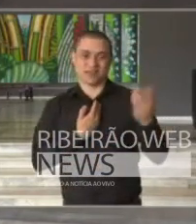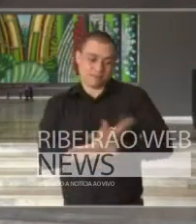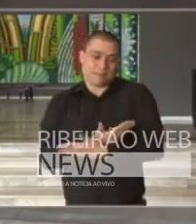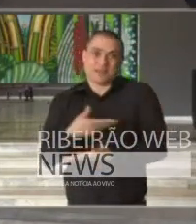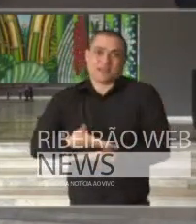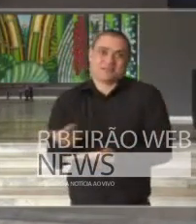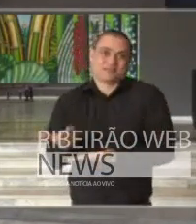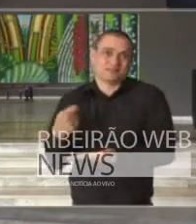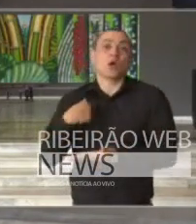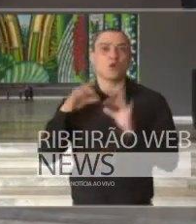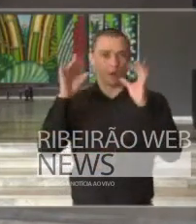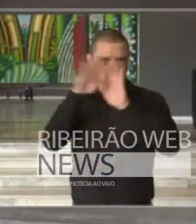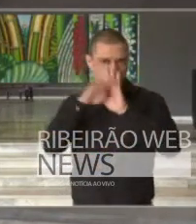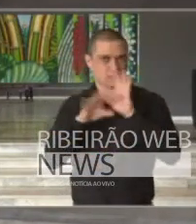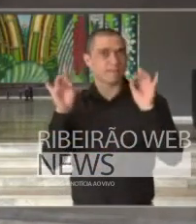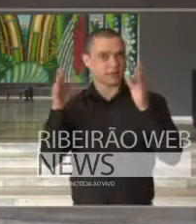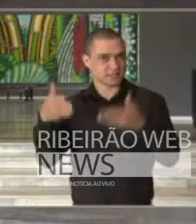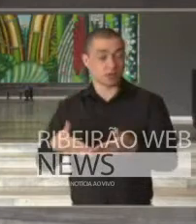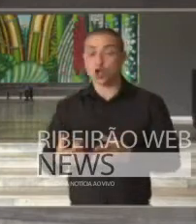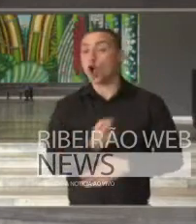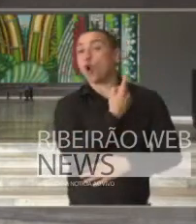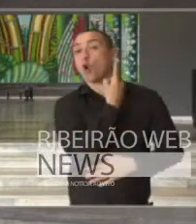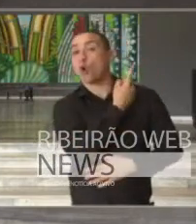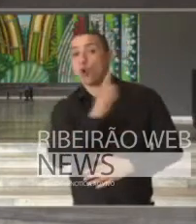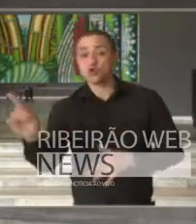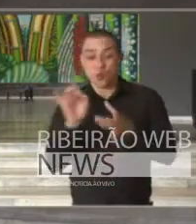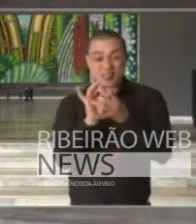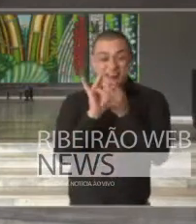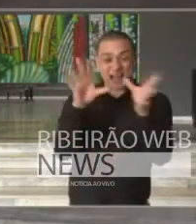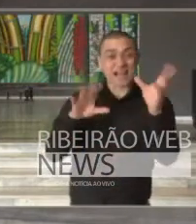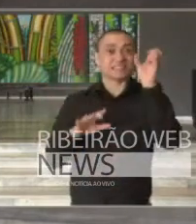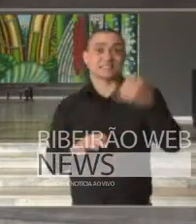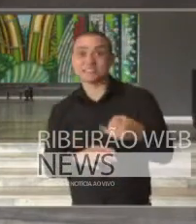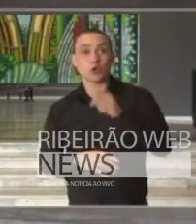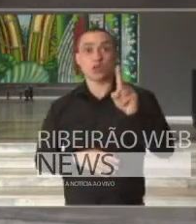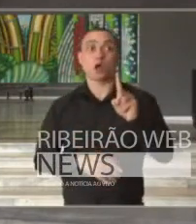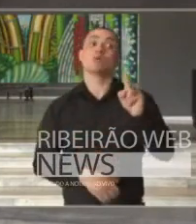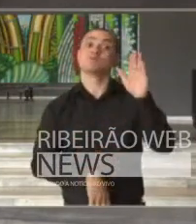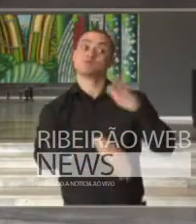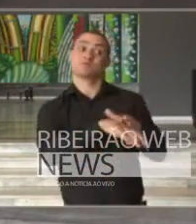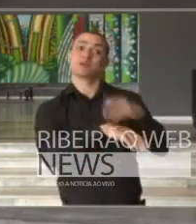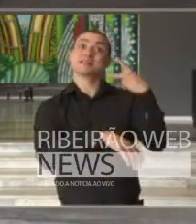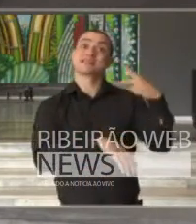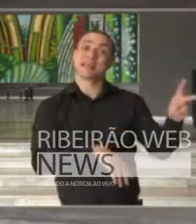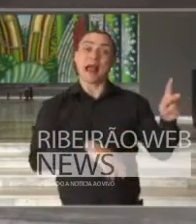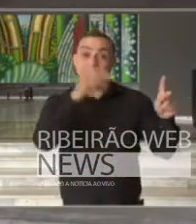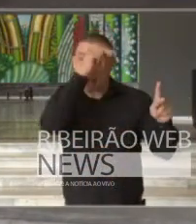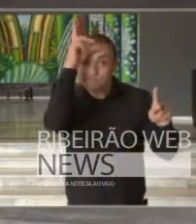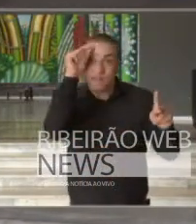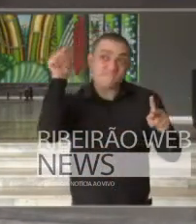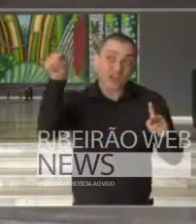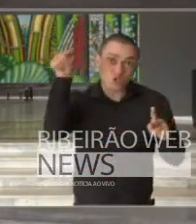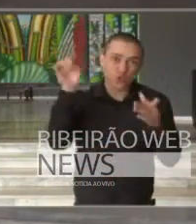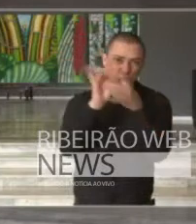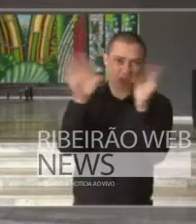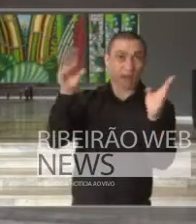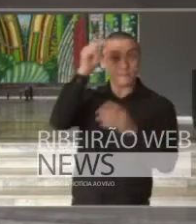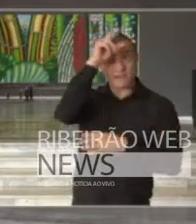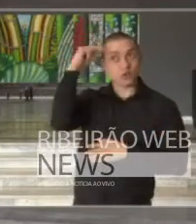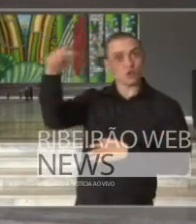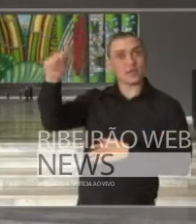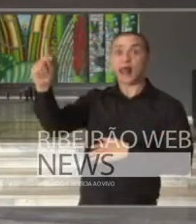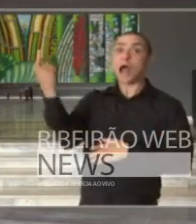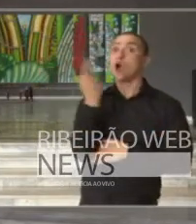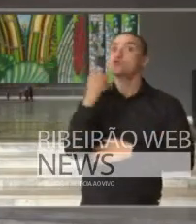protocolos específicos para isso. E a decisão final da liberação caberá ainda às autoridades municipais, especialmente às prefeituras e às